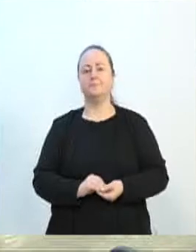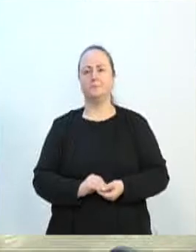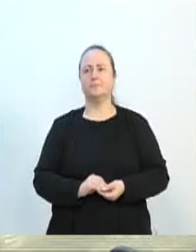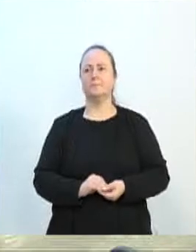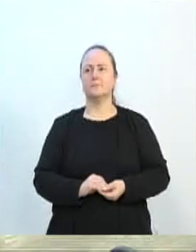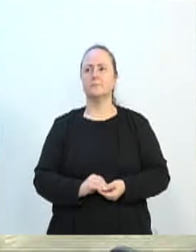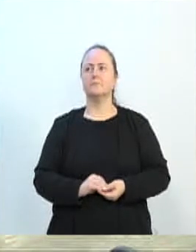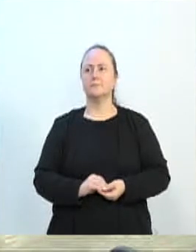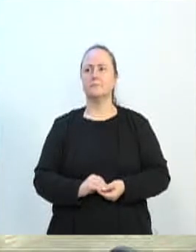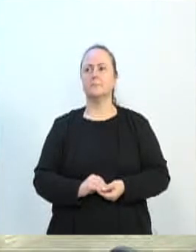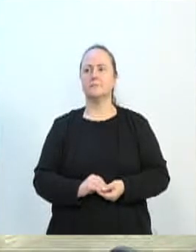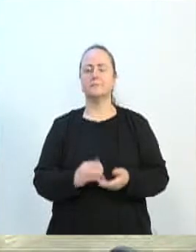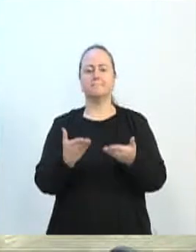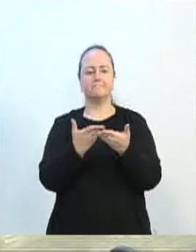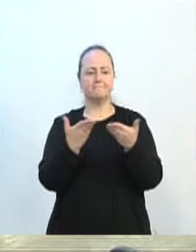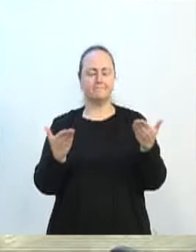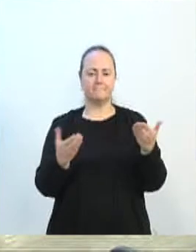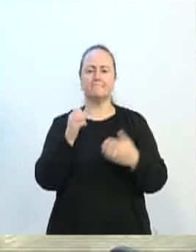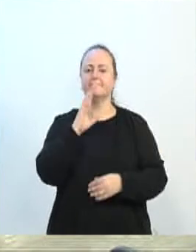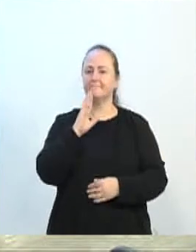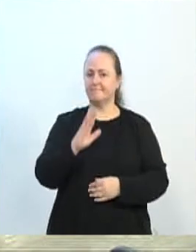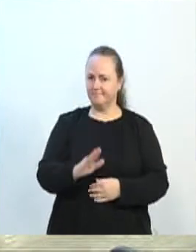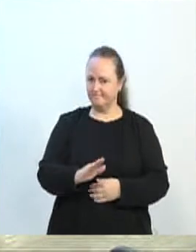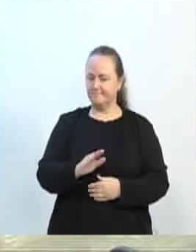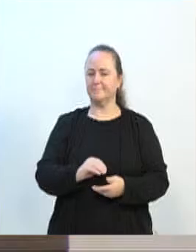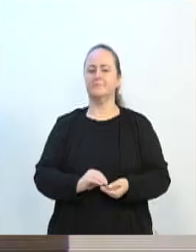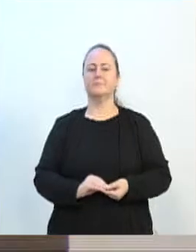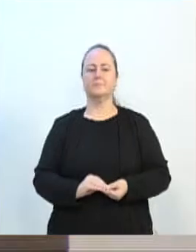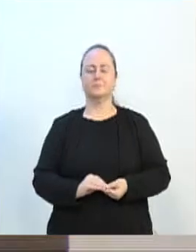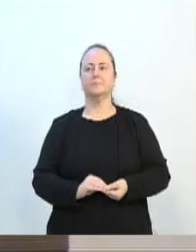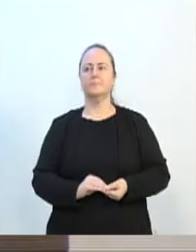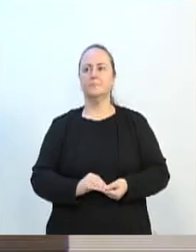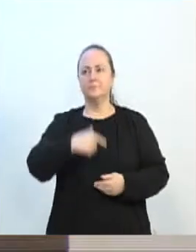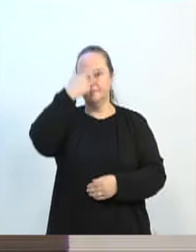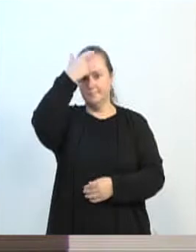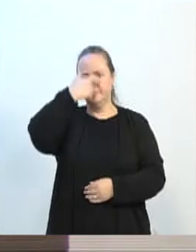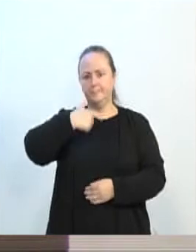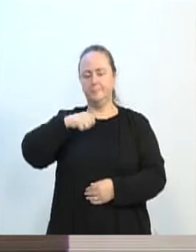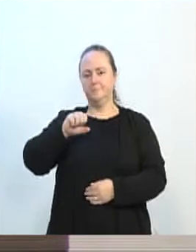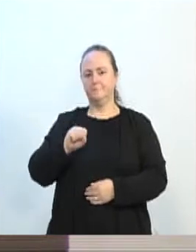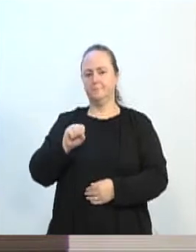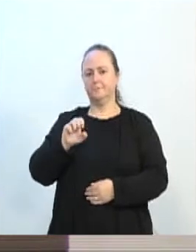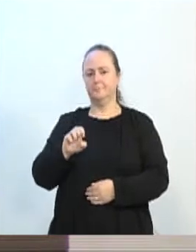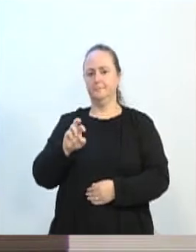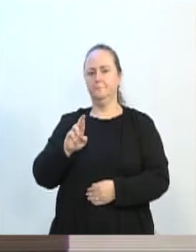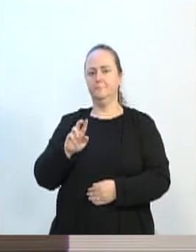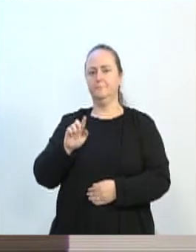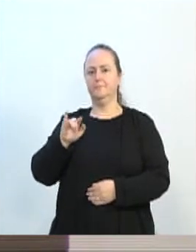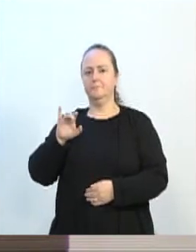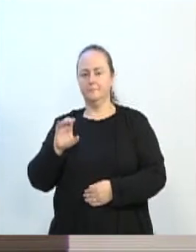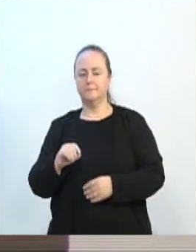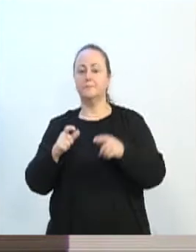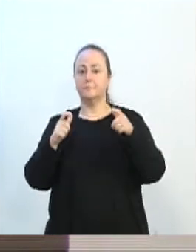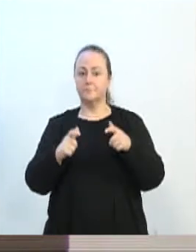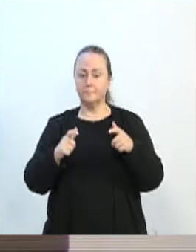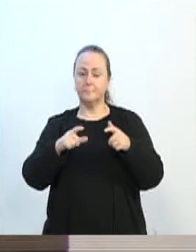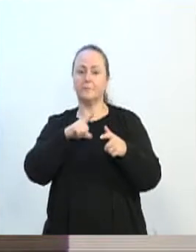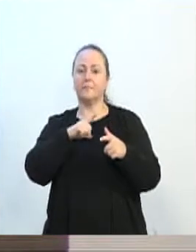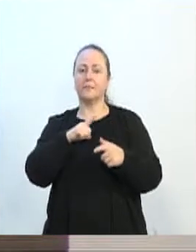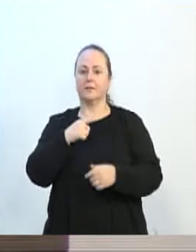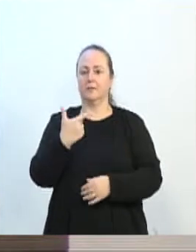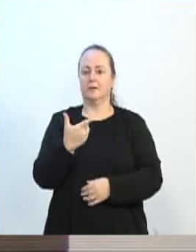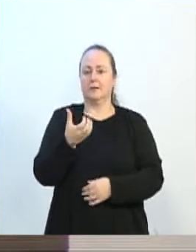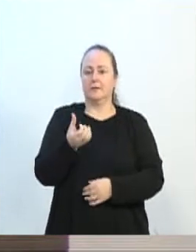Senhoras e senhores, boa tarde. Sou Sérgio, do Espaço Can, aulas de música, uma escola com 26 anos